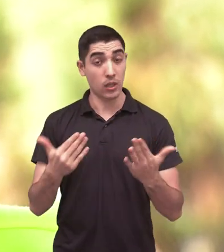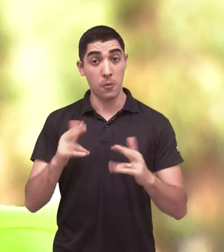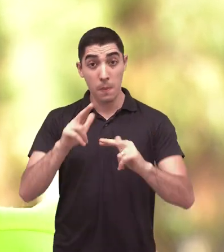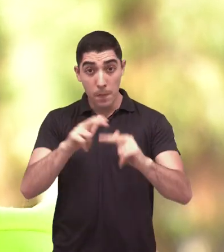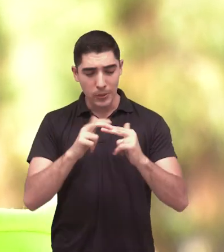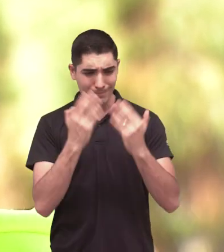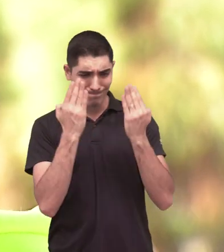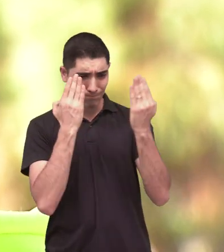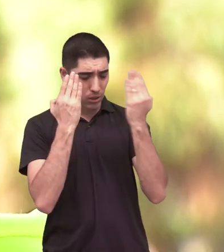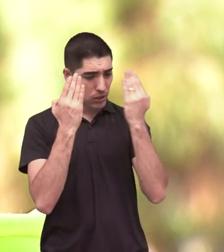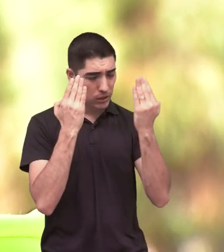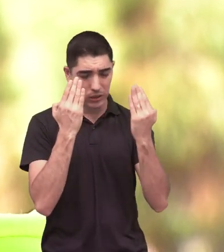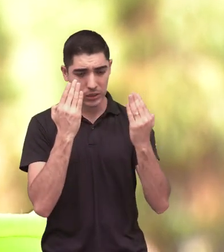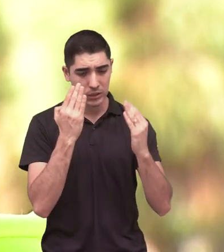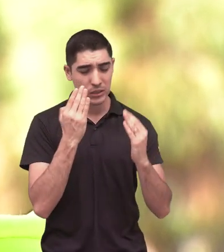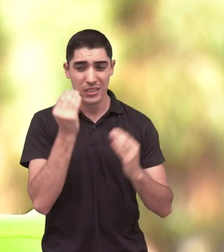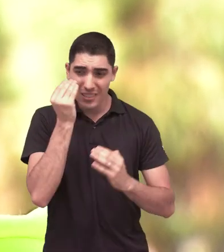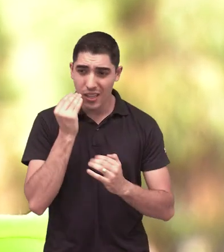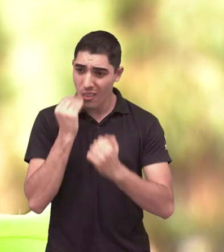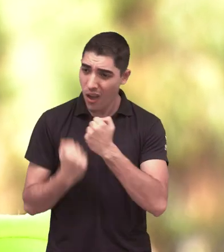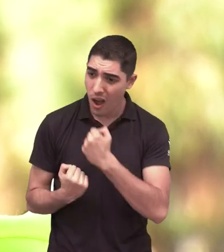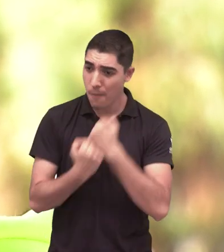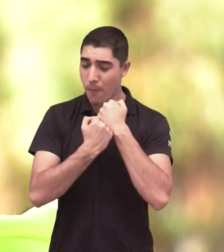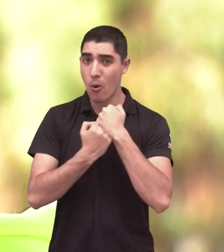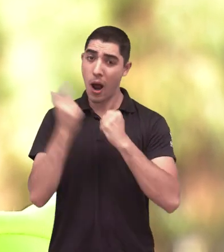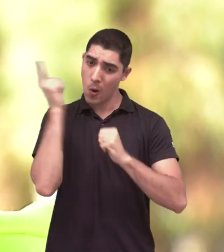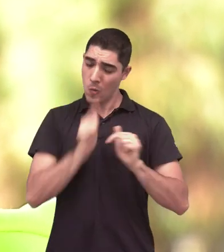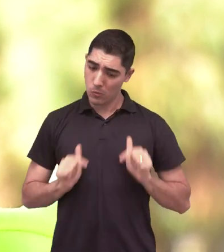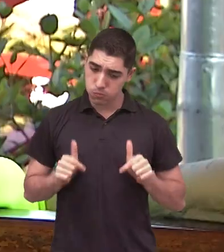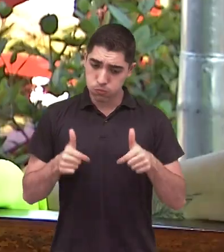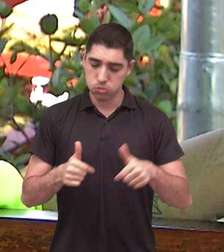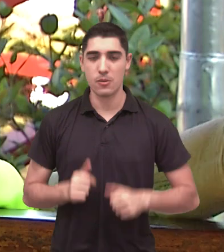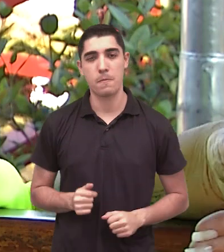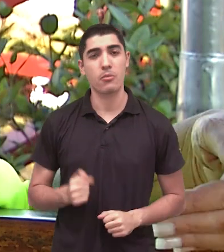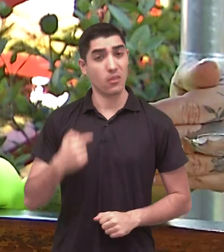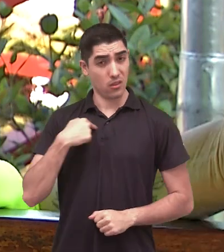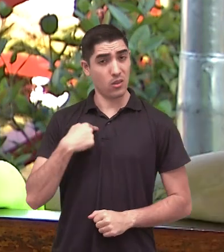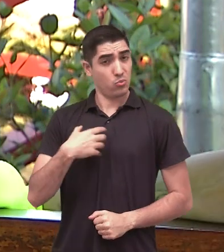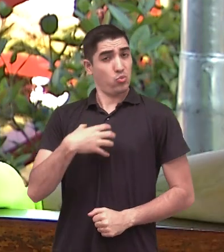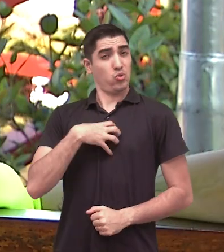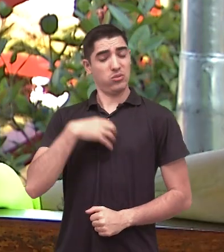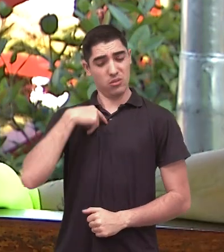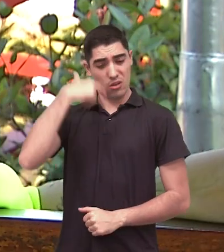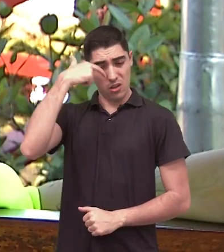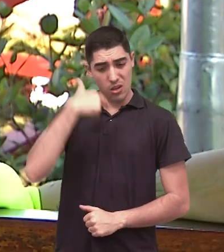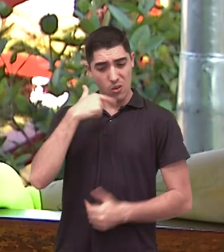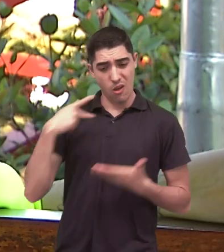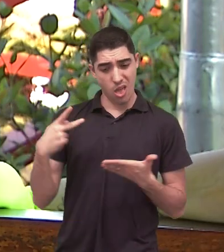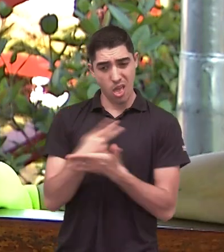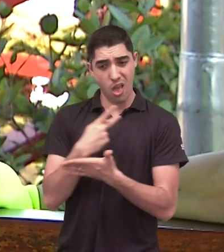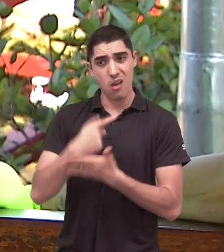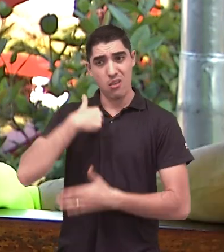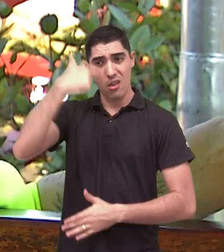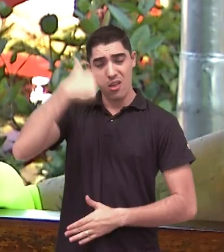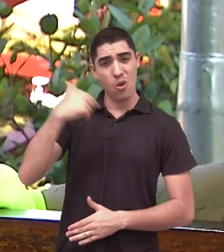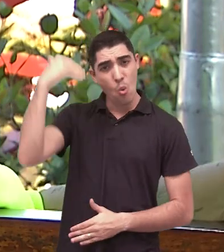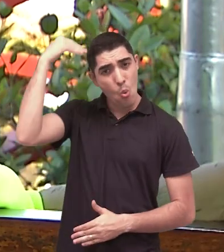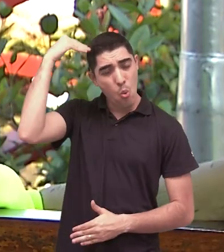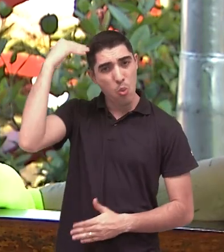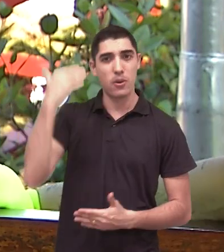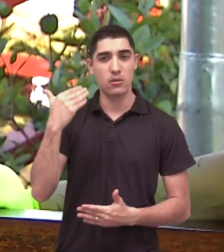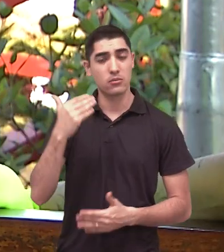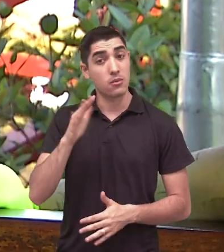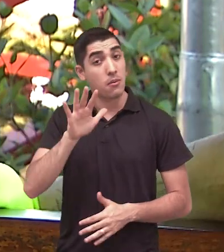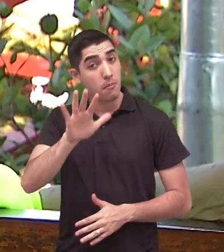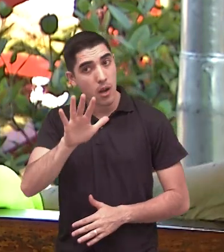apoio psicológico foi importante para enfrentar o problema. Eu me sentia culpada por estar daquele jeito, mas ela falou: isso